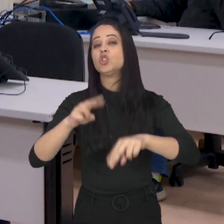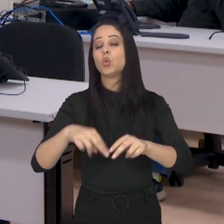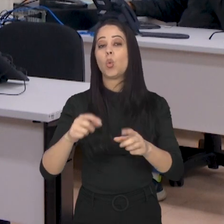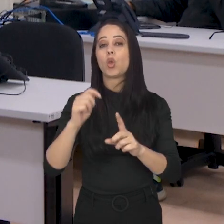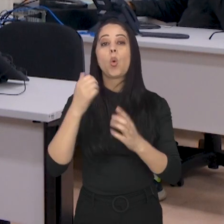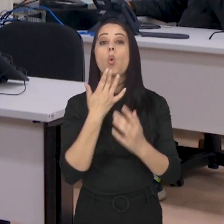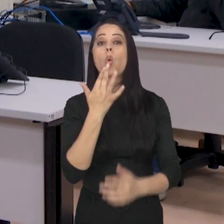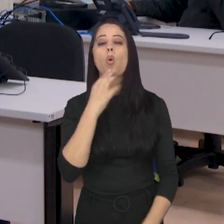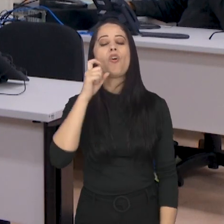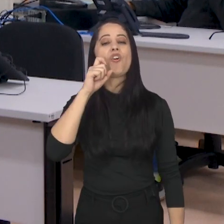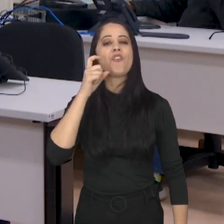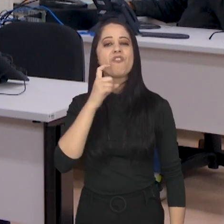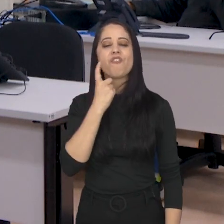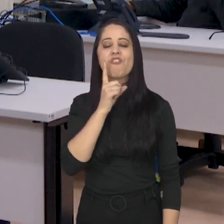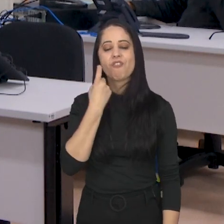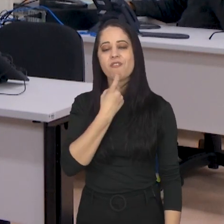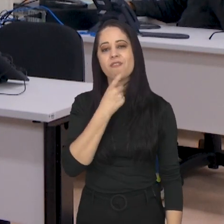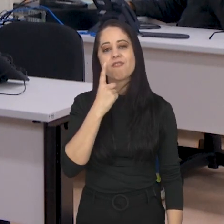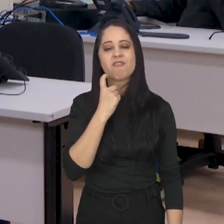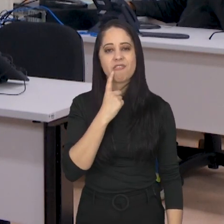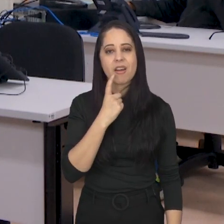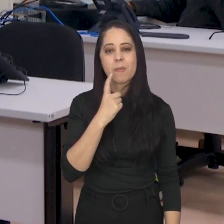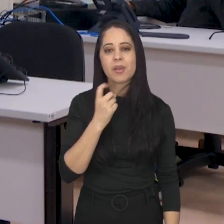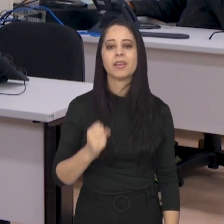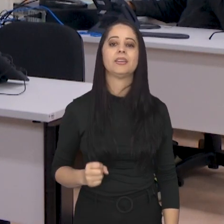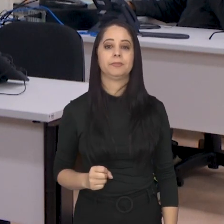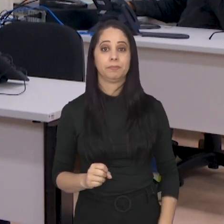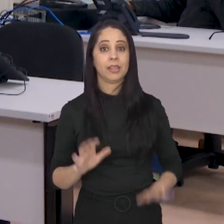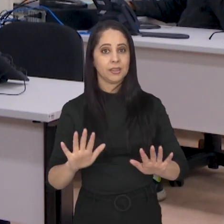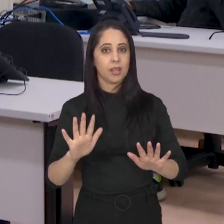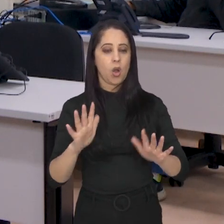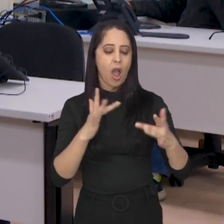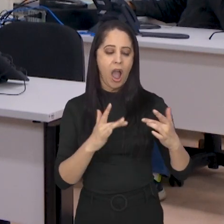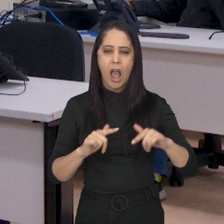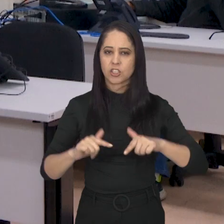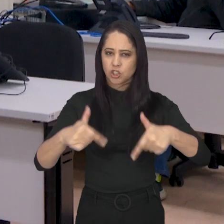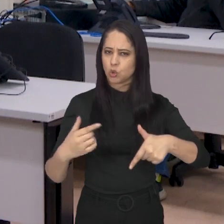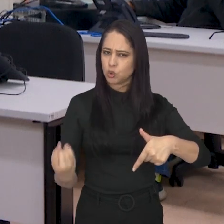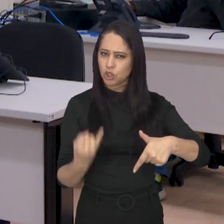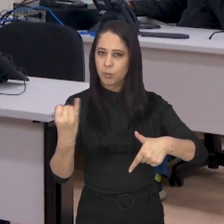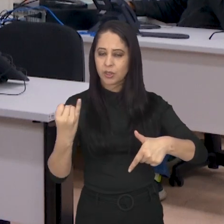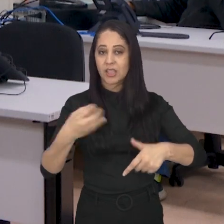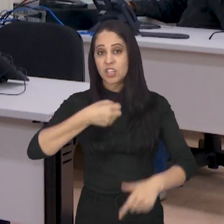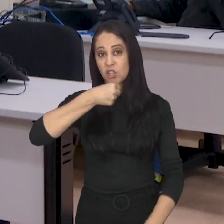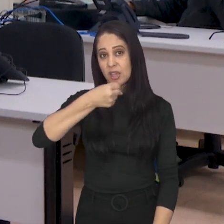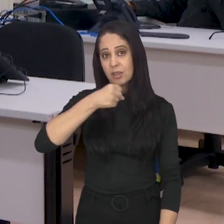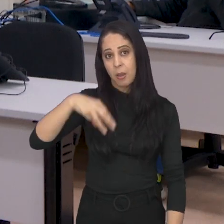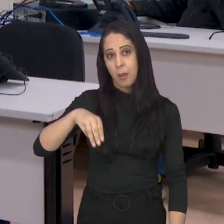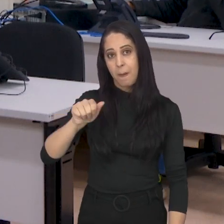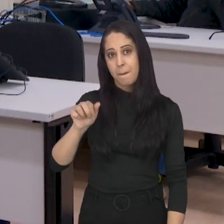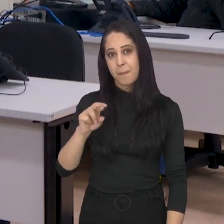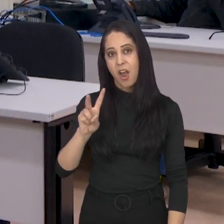São José dos Campos. E hoje, a cidade me escolheu. Muito obrigado.